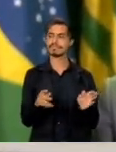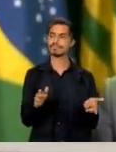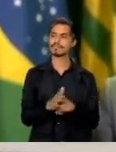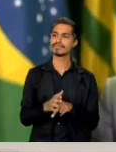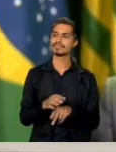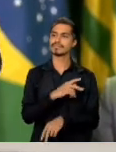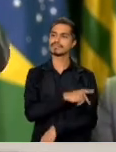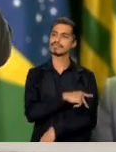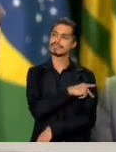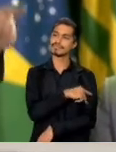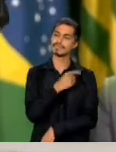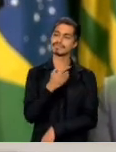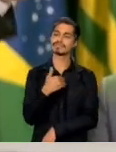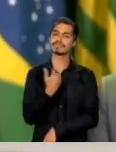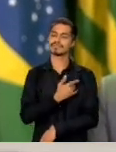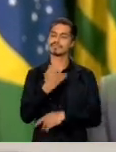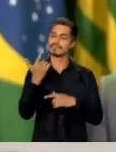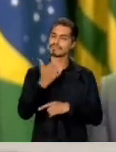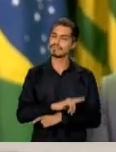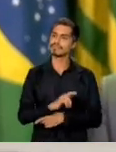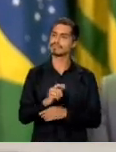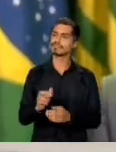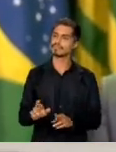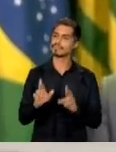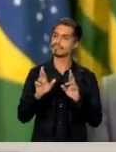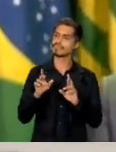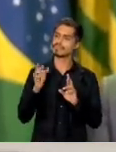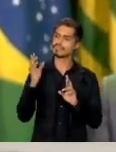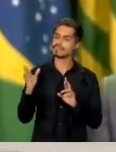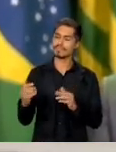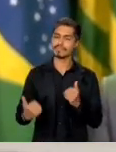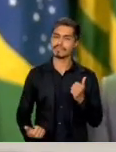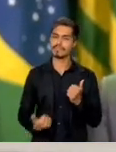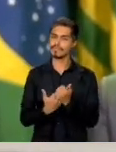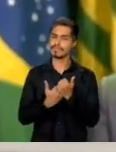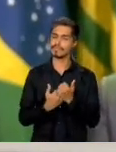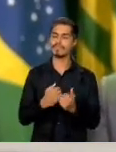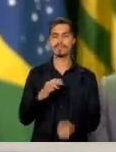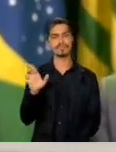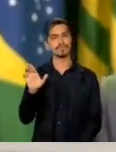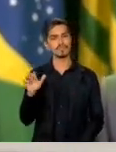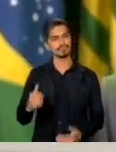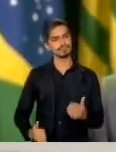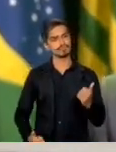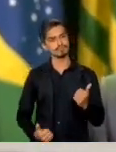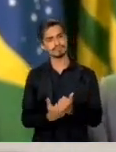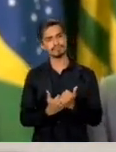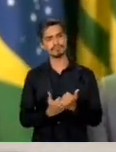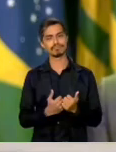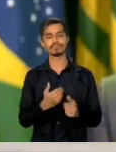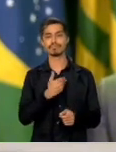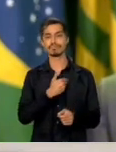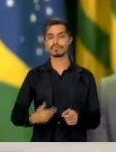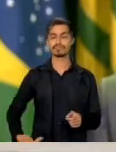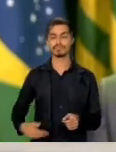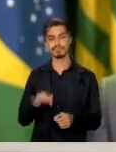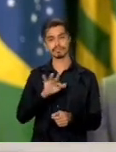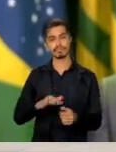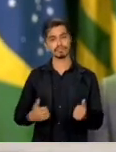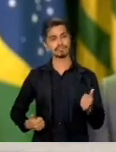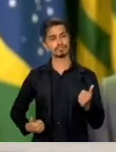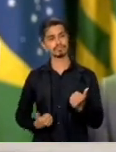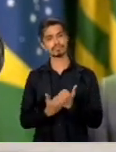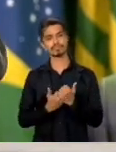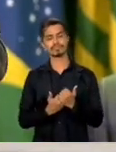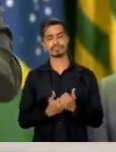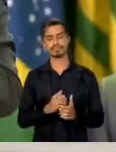gente de novo pode contar com Vossa Excelência, pode contar com o presidente Lula, pode contar com o governo federal. E a